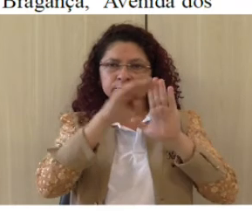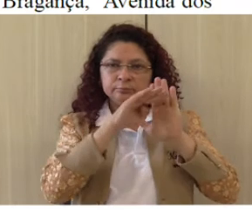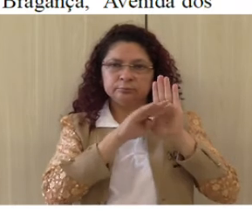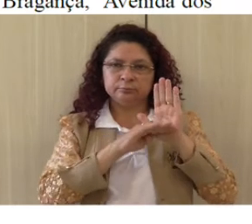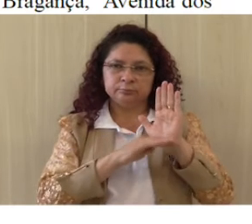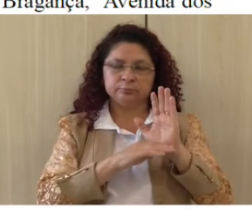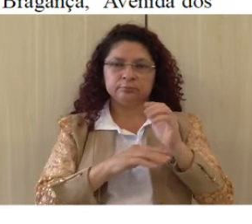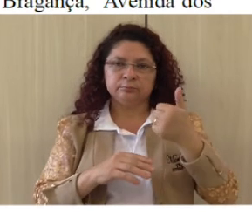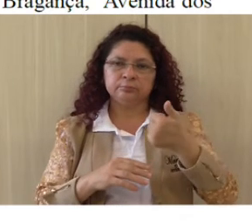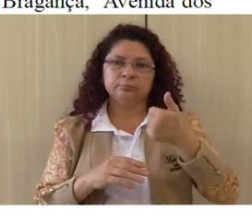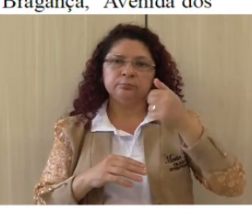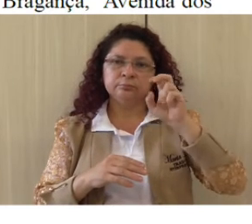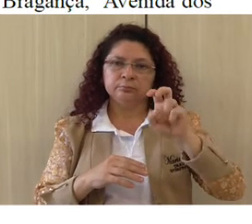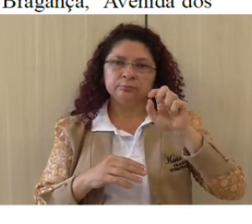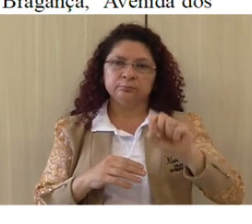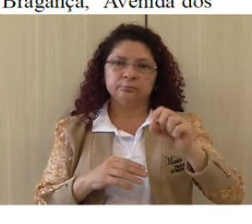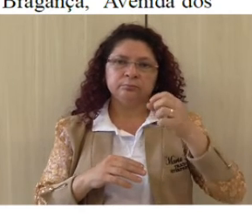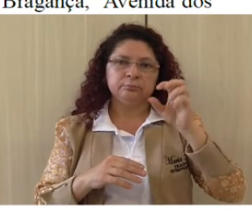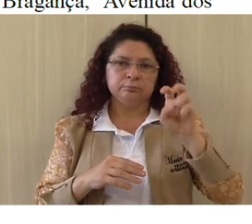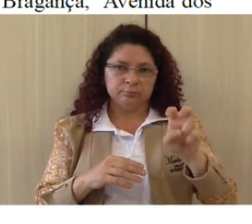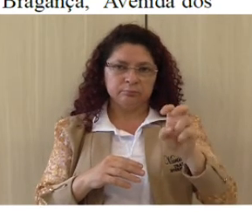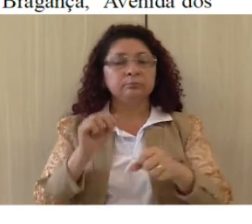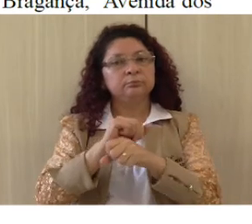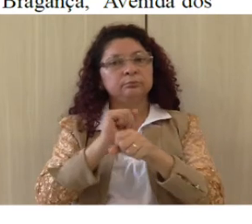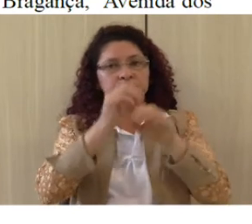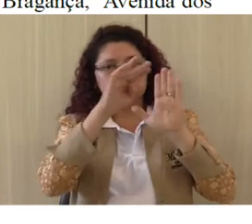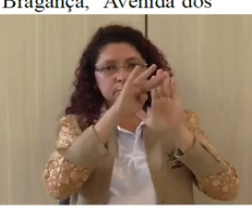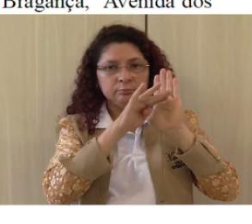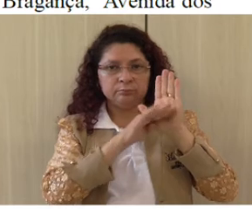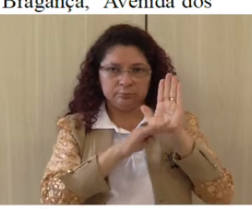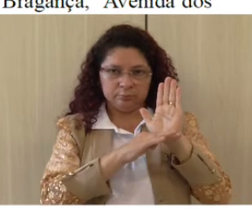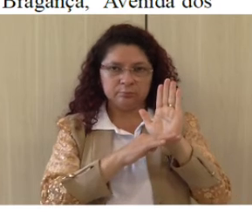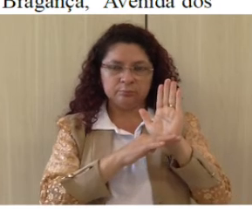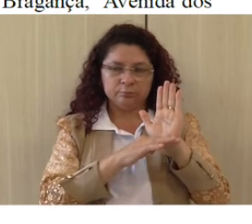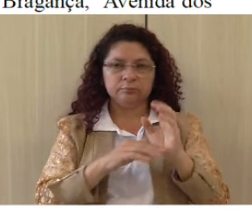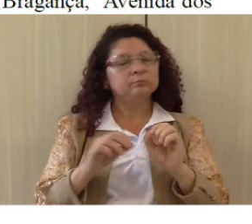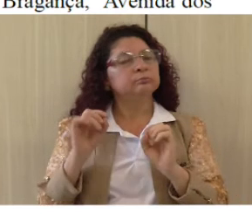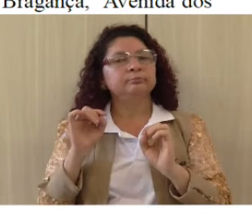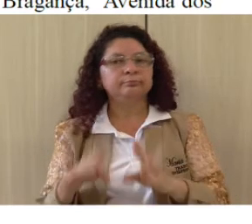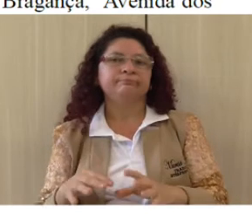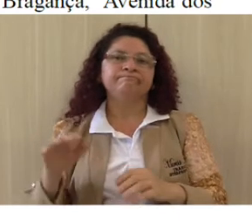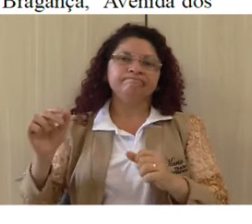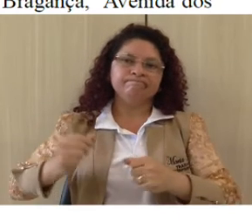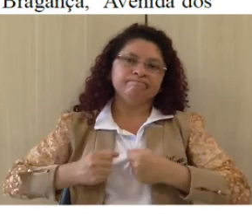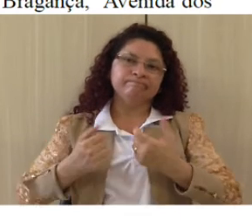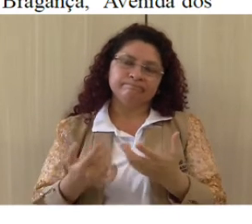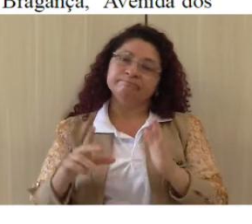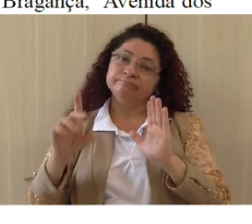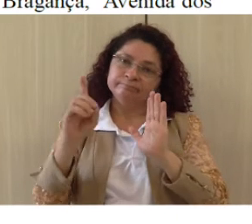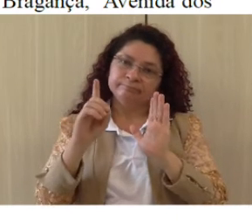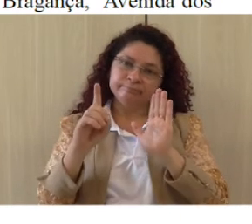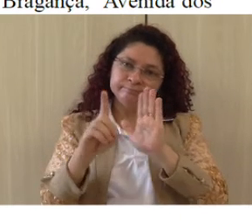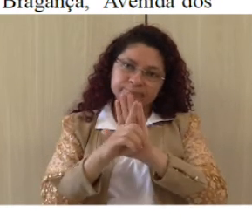Item 15.5. A lista de espera assegura ao candidato apenas a expectativa de direito à